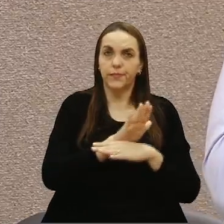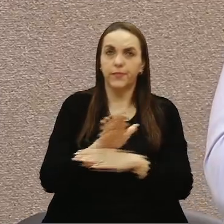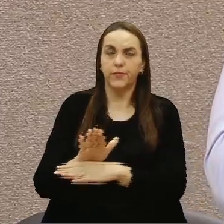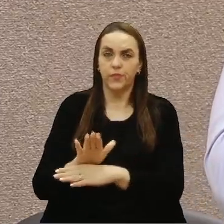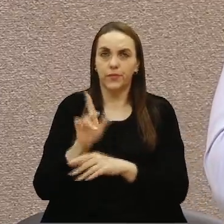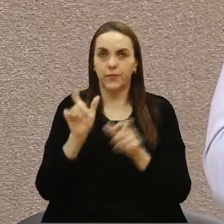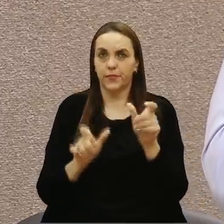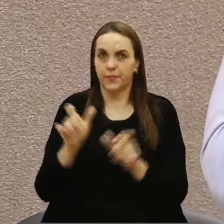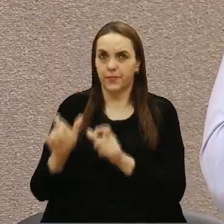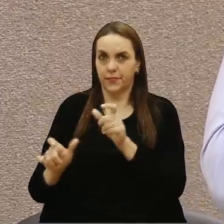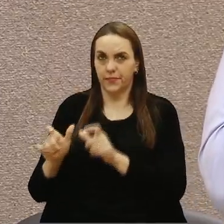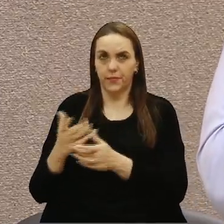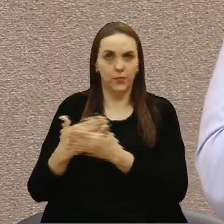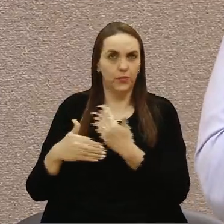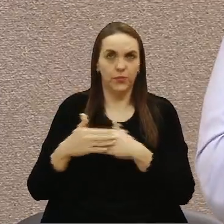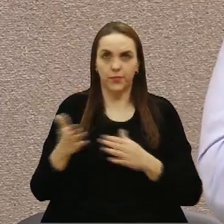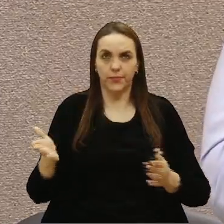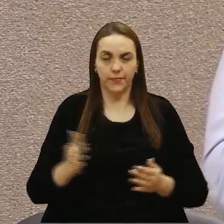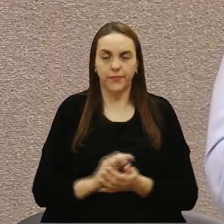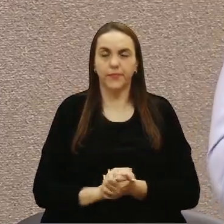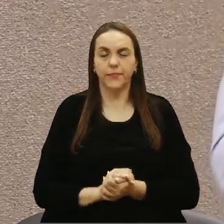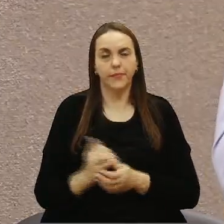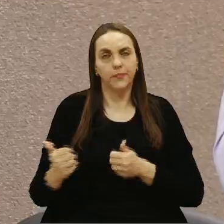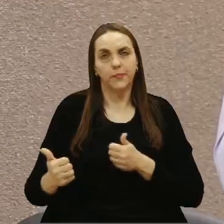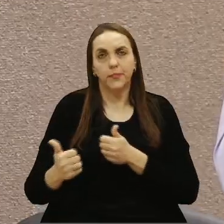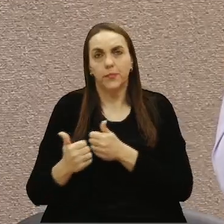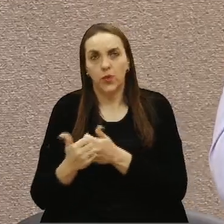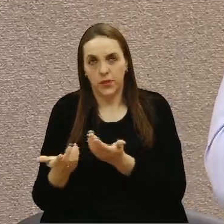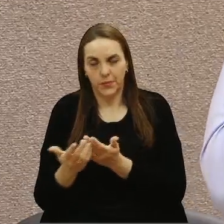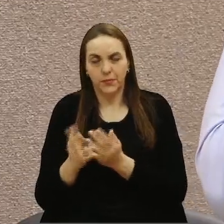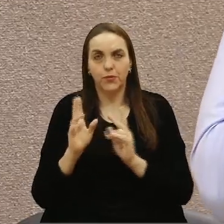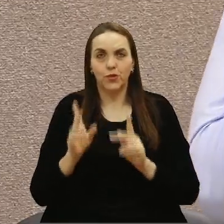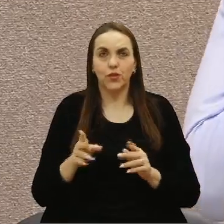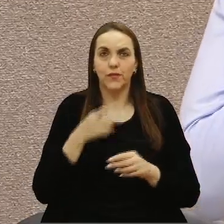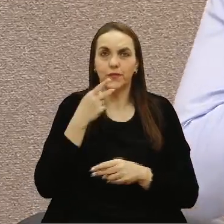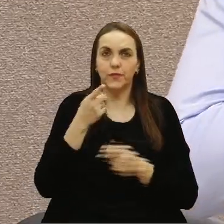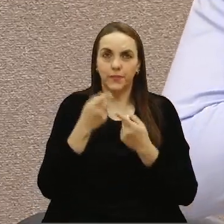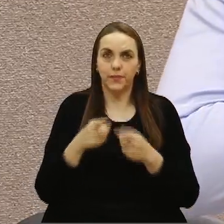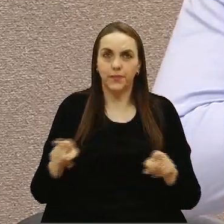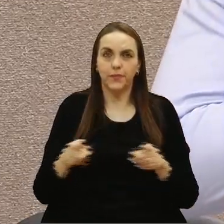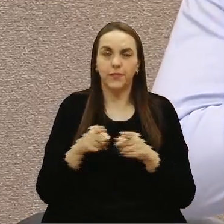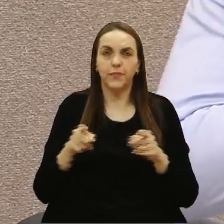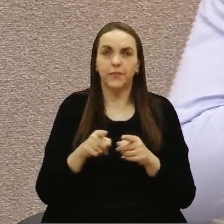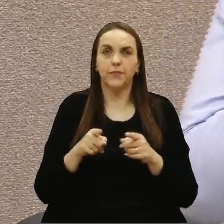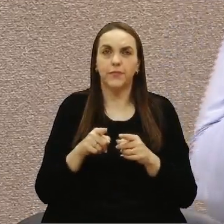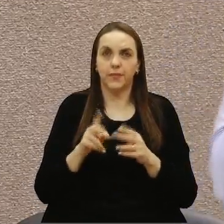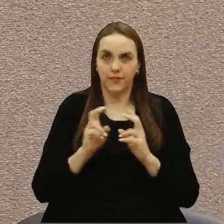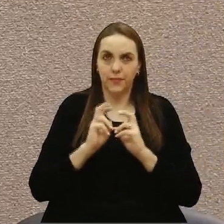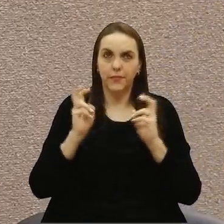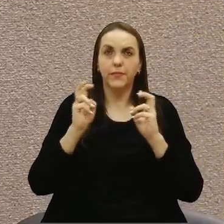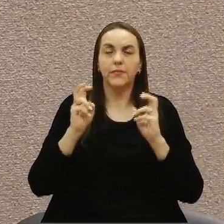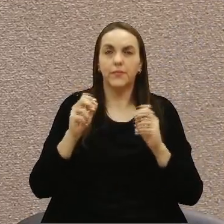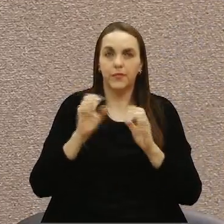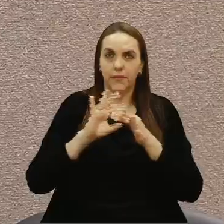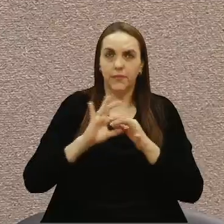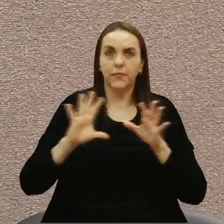próximo. Já dizia a música Gritos de Liberdade, que ela fala o